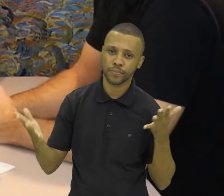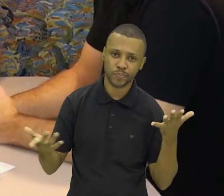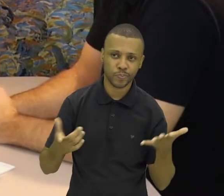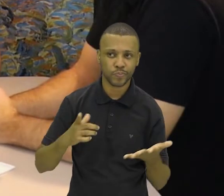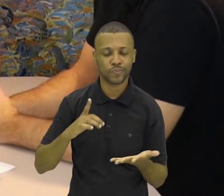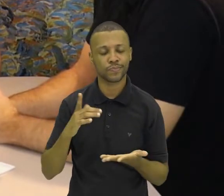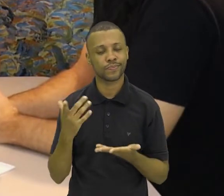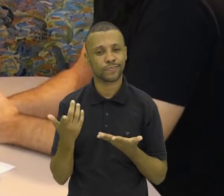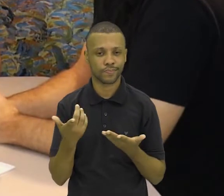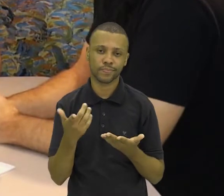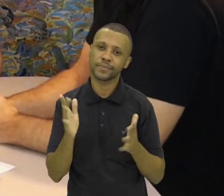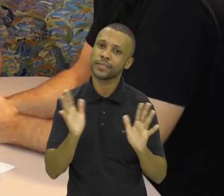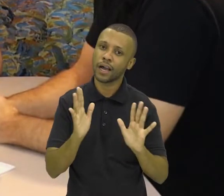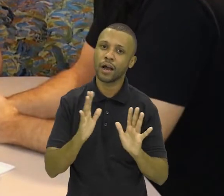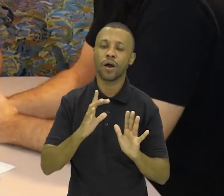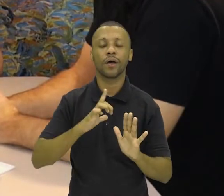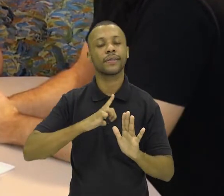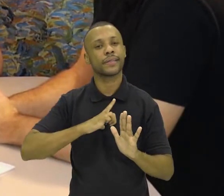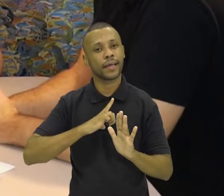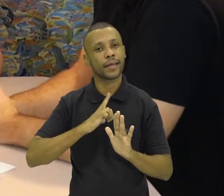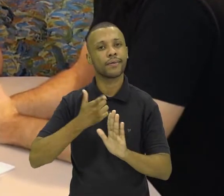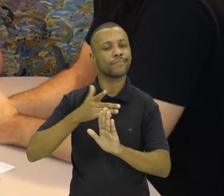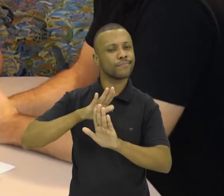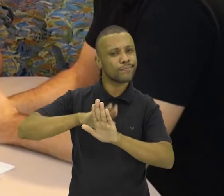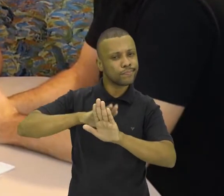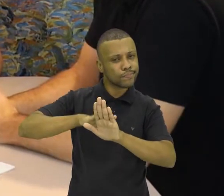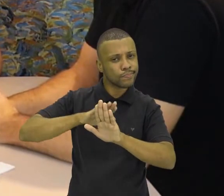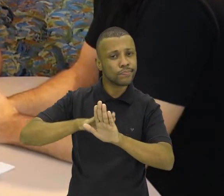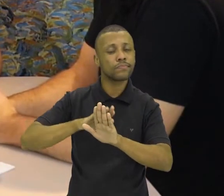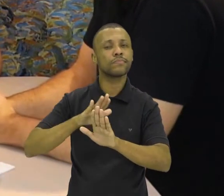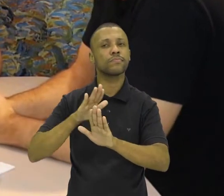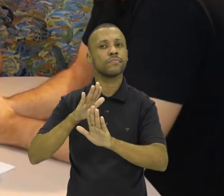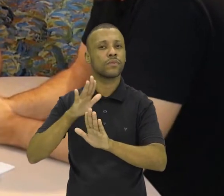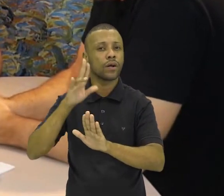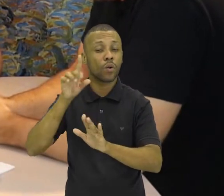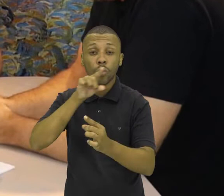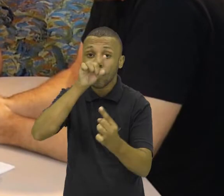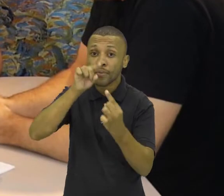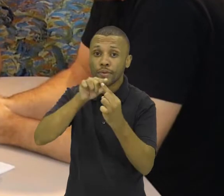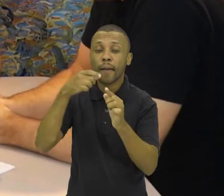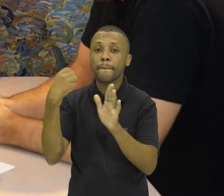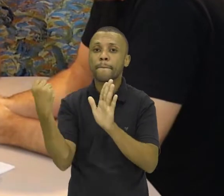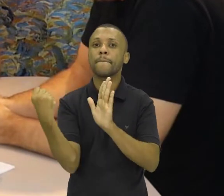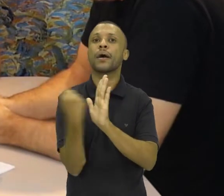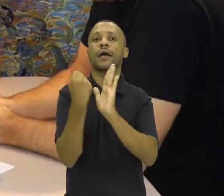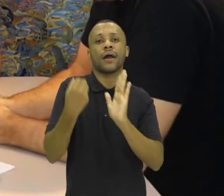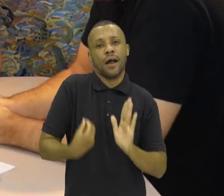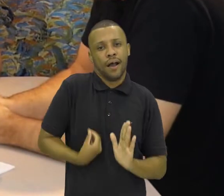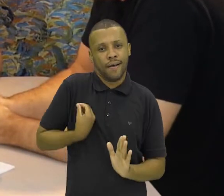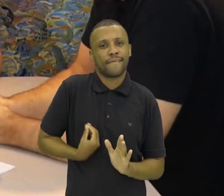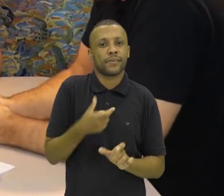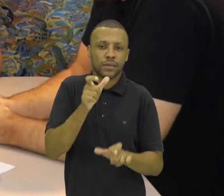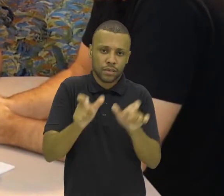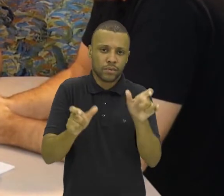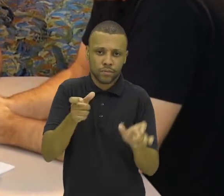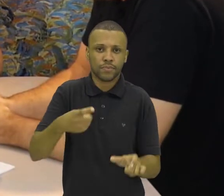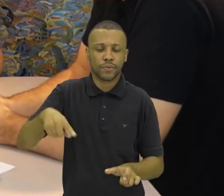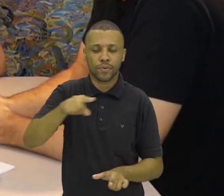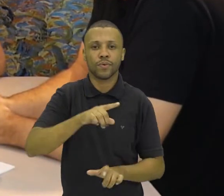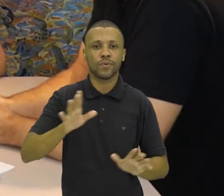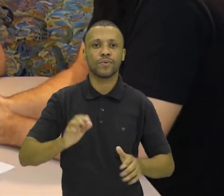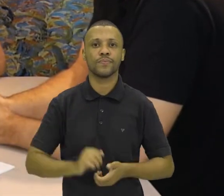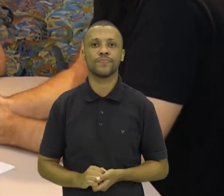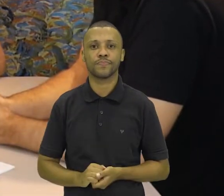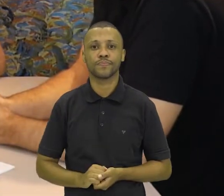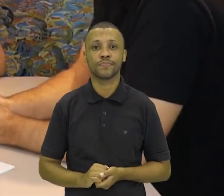porque tenho coisas. Não, tem que estar feliz porque está deixando uma boa marca no mundo. Esse é o nosso objetivo. E aí, como você disse, né, não